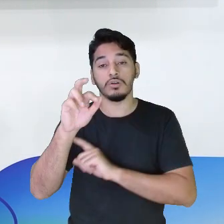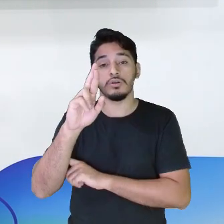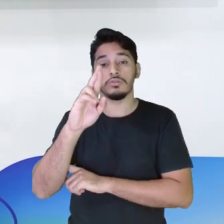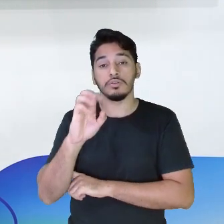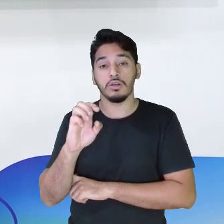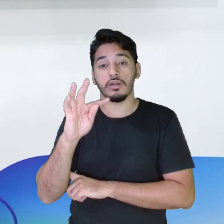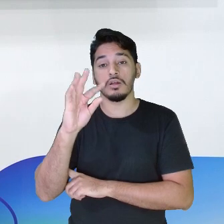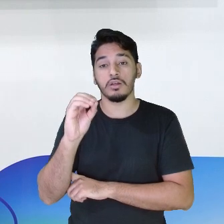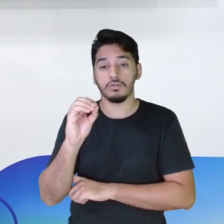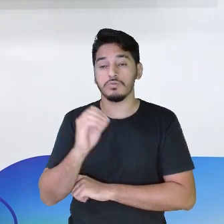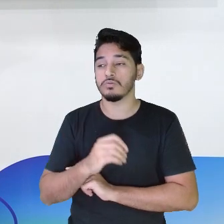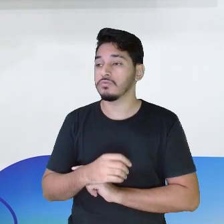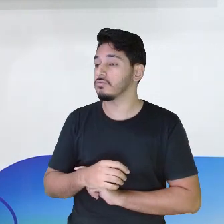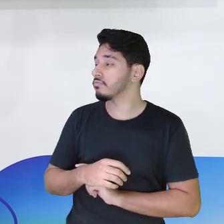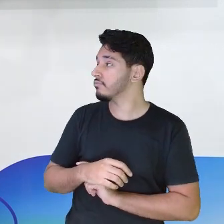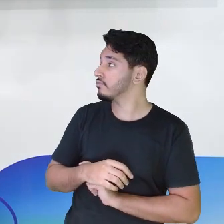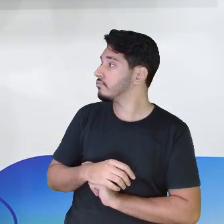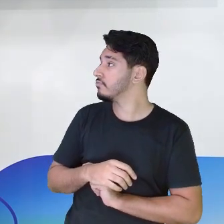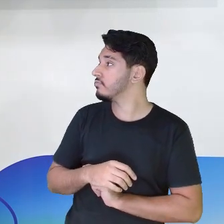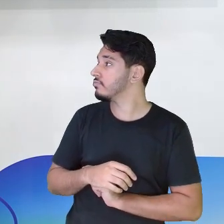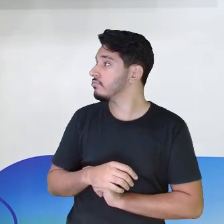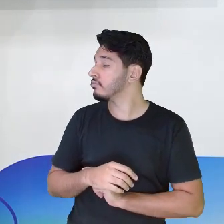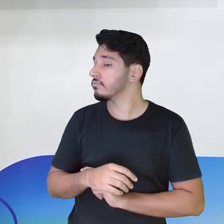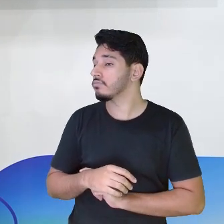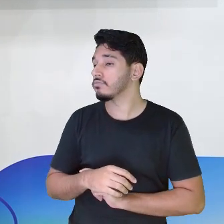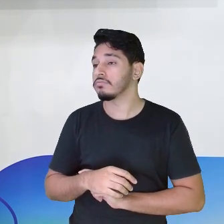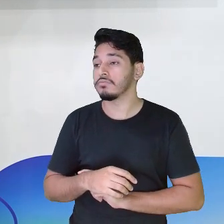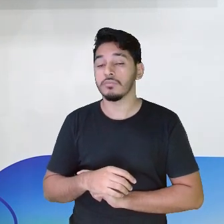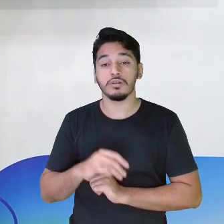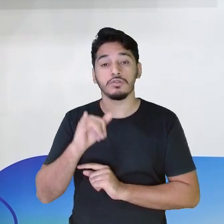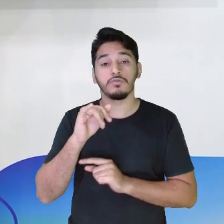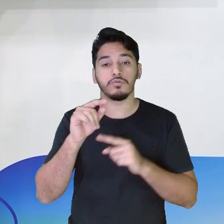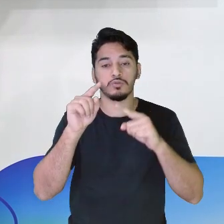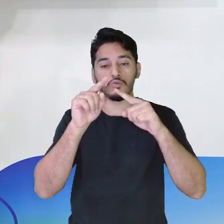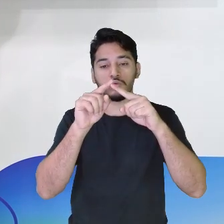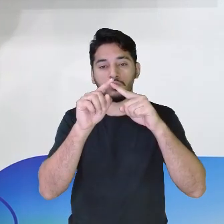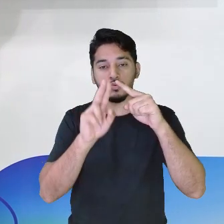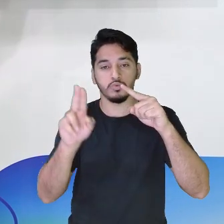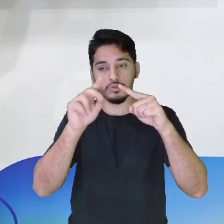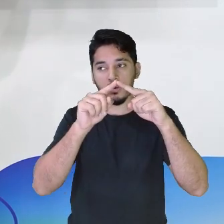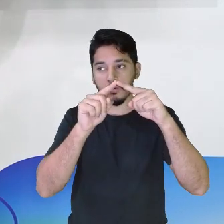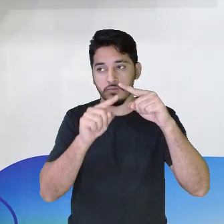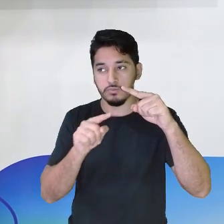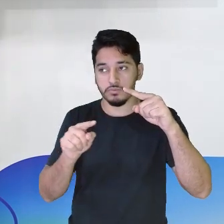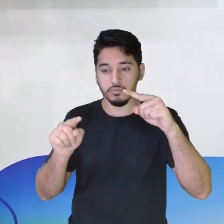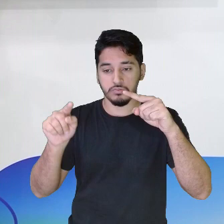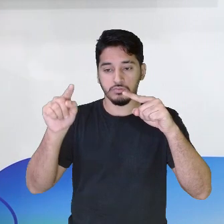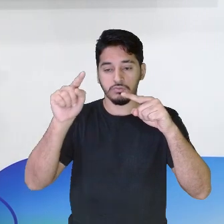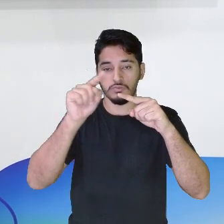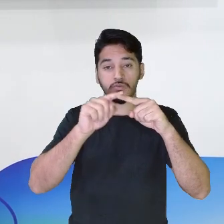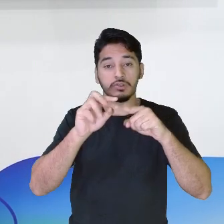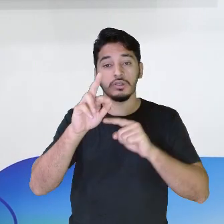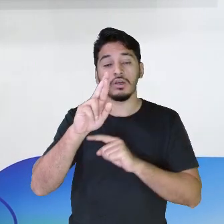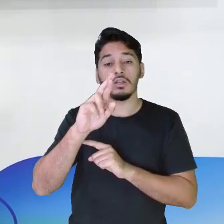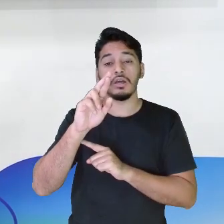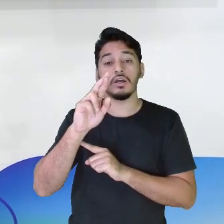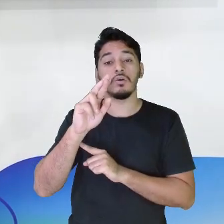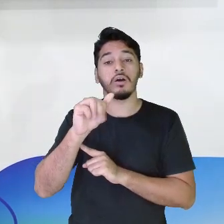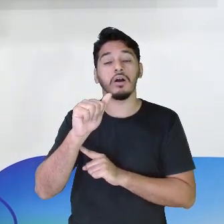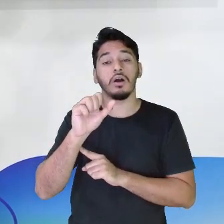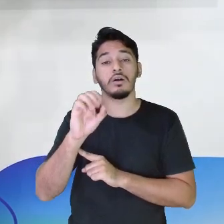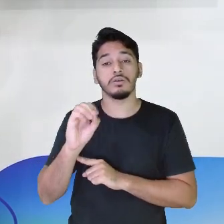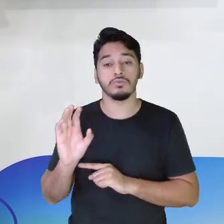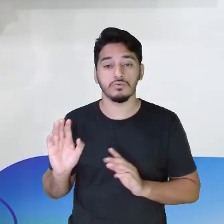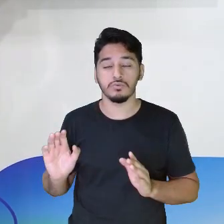tá? Aqui eu posso encontrar, se eu fosse utilizar esse ângulo aqui, seria um ângulo raso. Se eu fosse